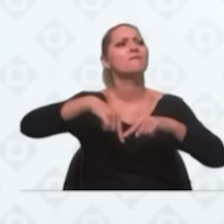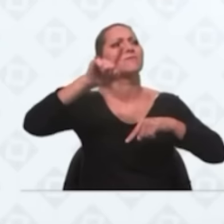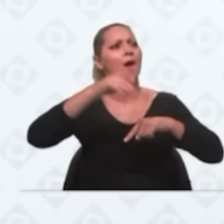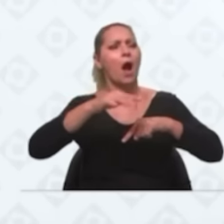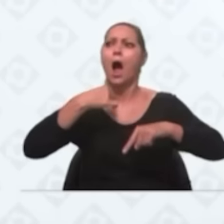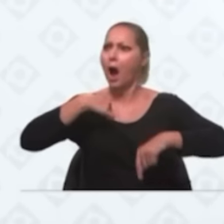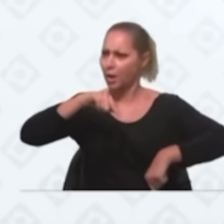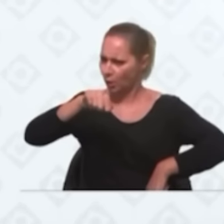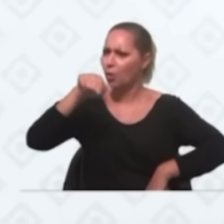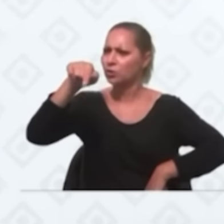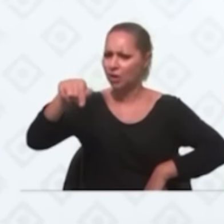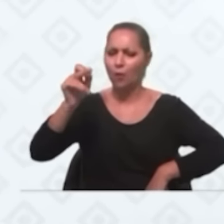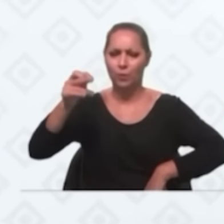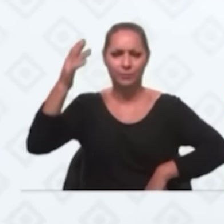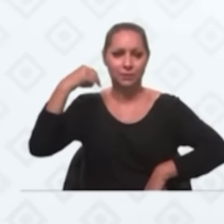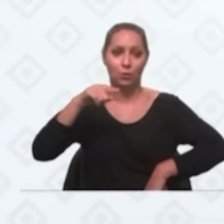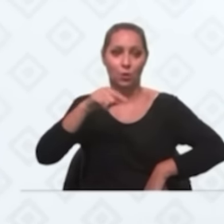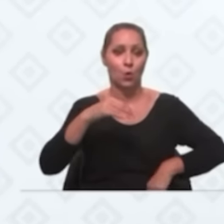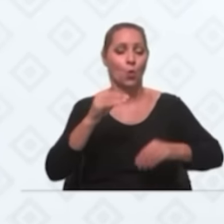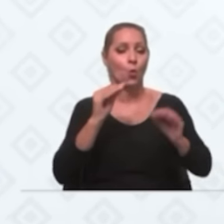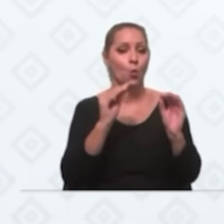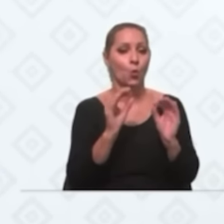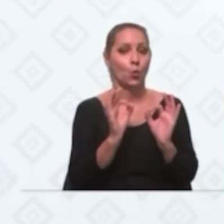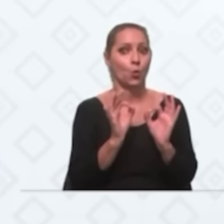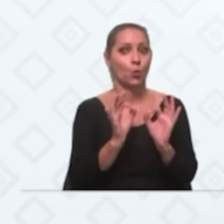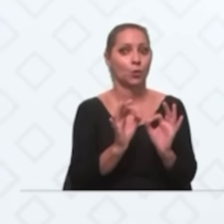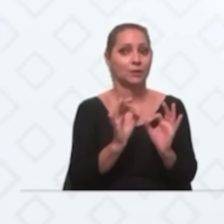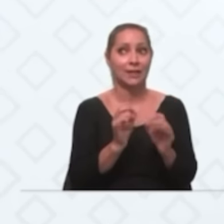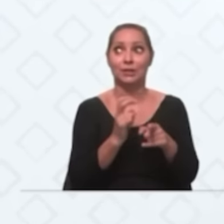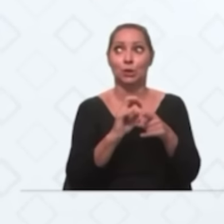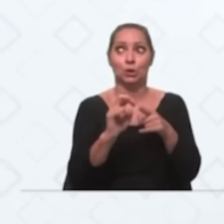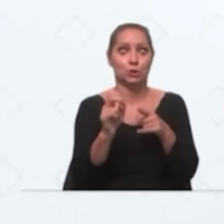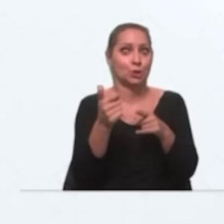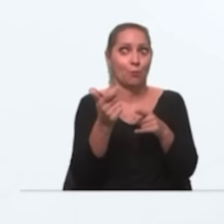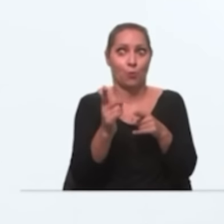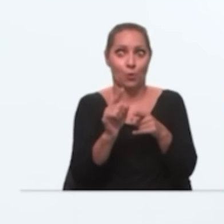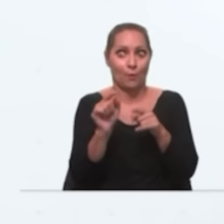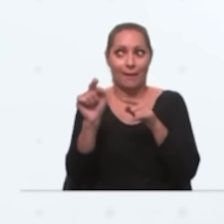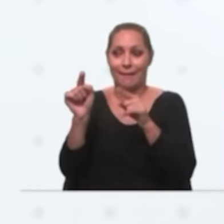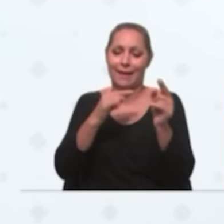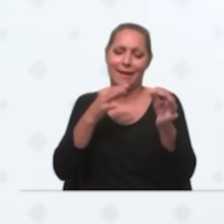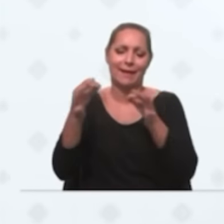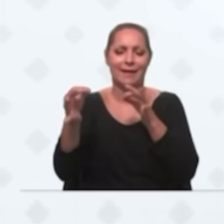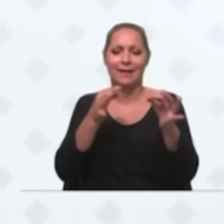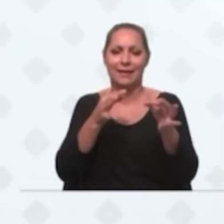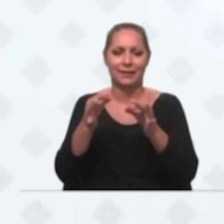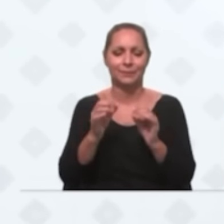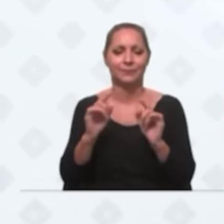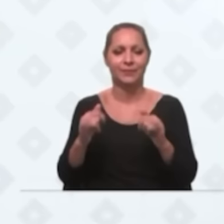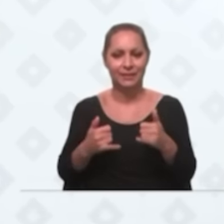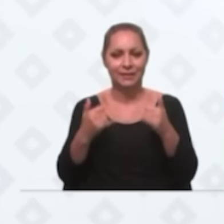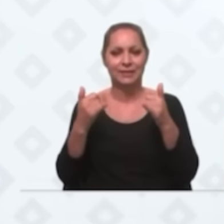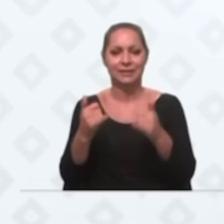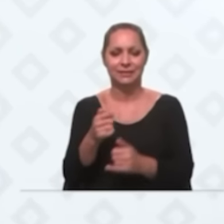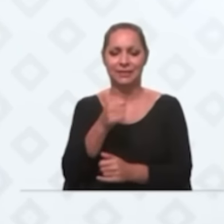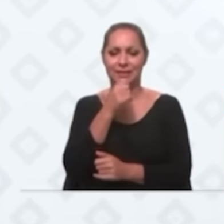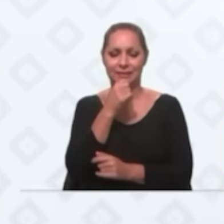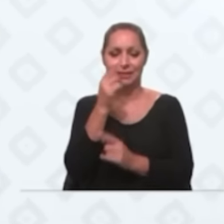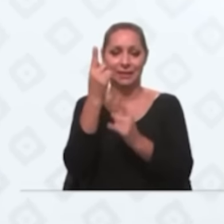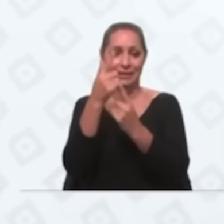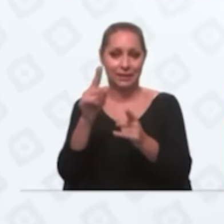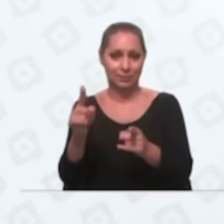tive o ano passado, olha, tenho cuidado porque a energia não é muito boa, não sei o que mais. Era aquelas coisas que nós falávamos. Clemente, a seguir vais cantar a canção, aquela canção